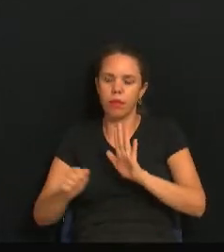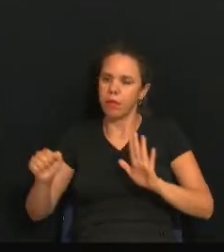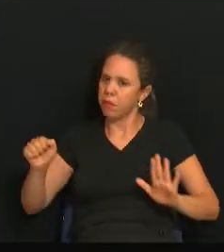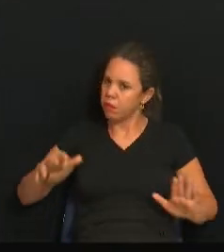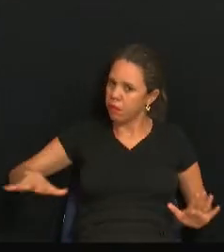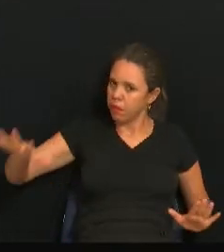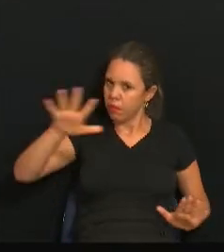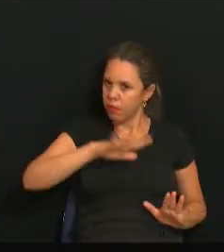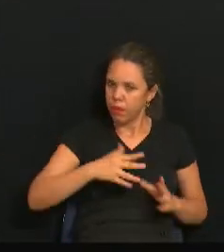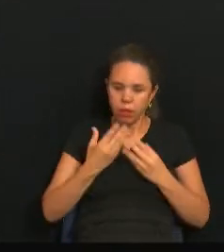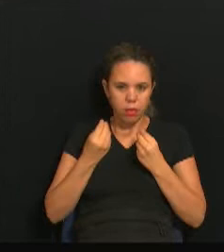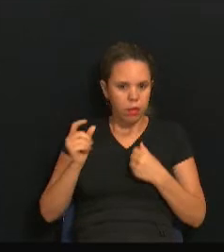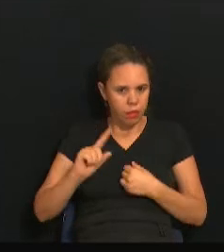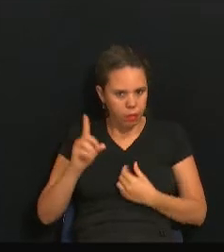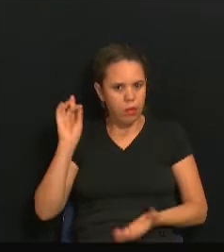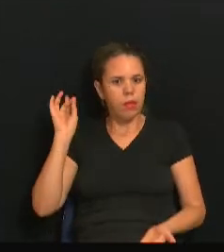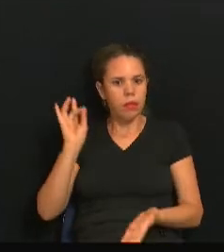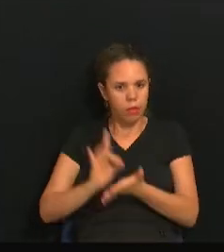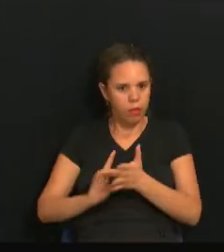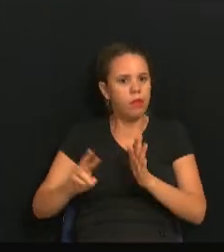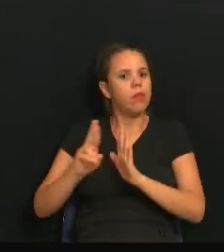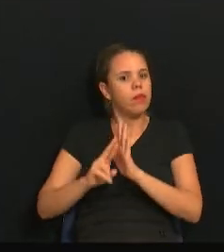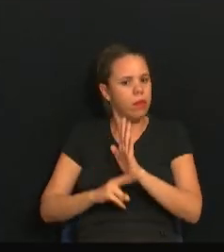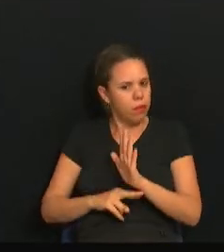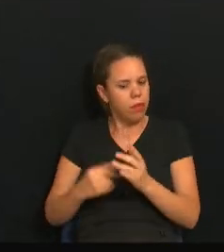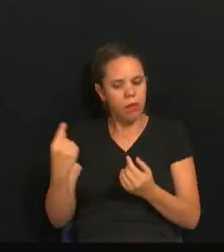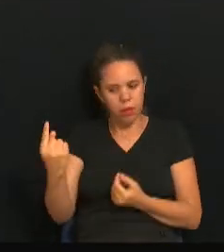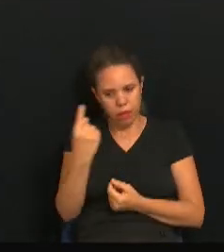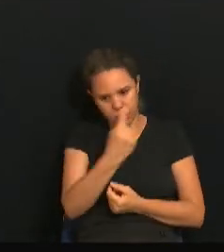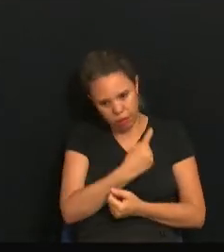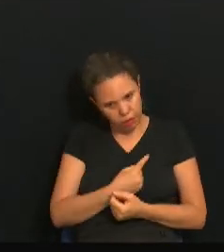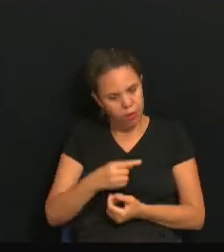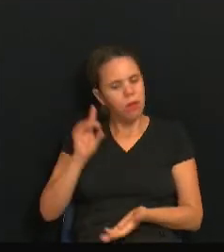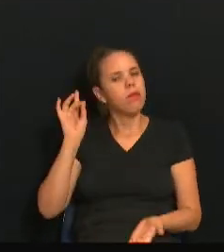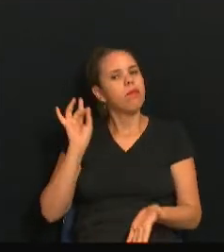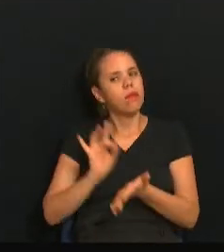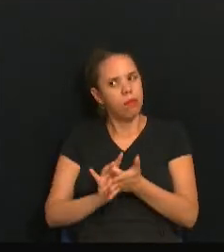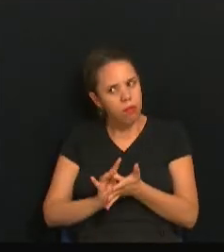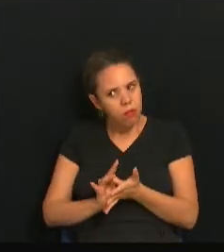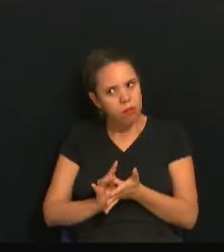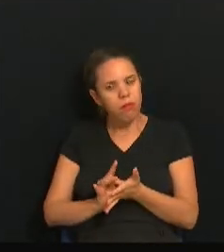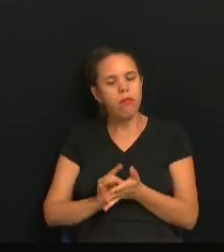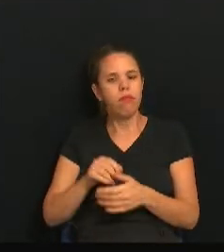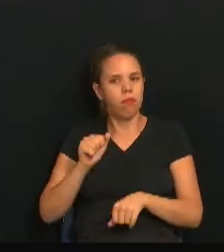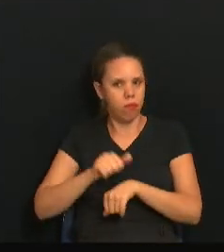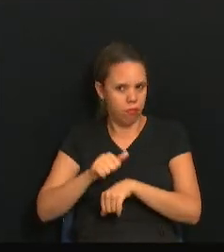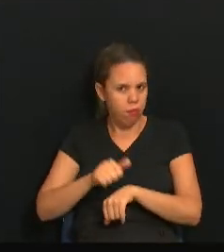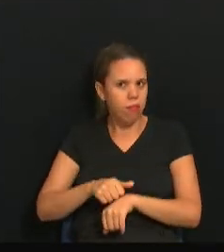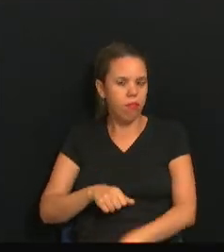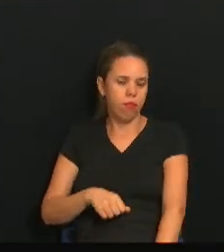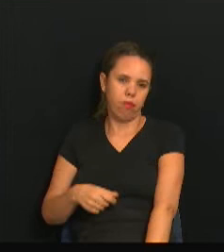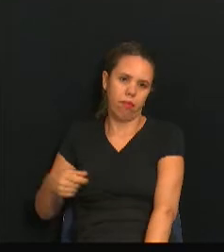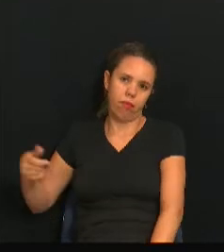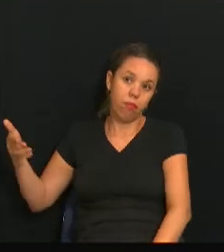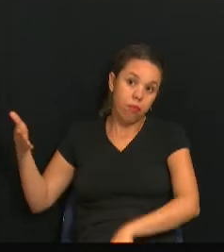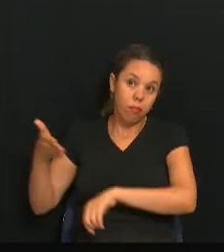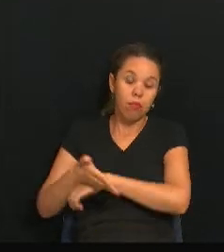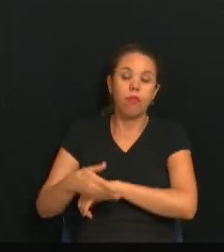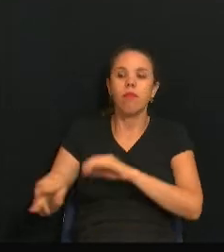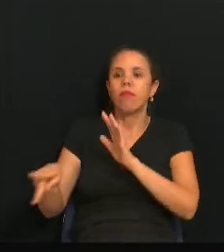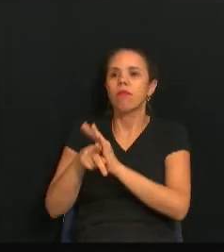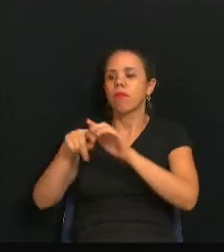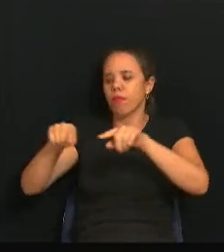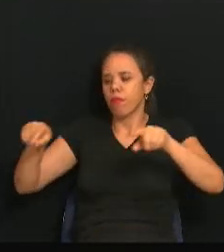e abstrata, ela é uma norma individual e concreta, na medida em que ela entra em propriedade